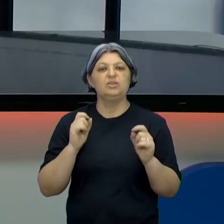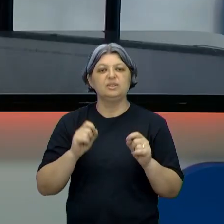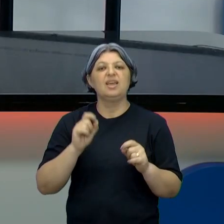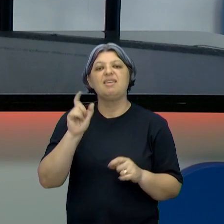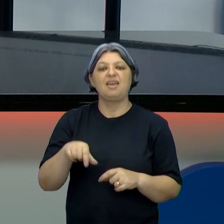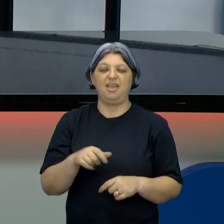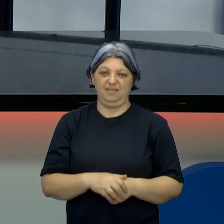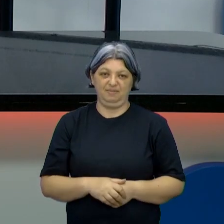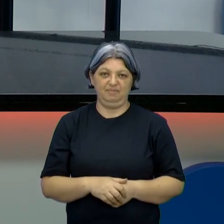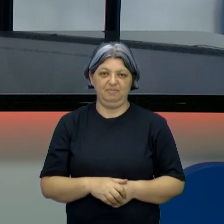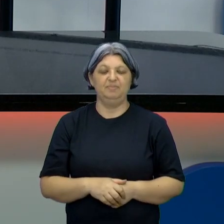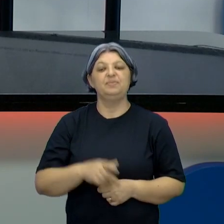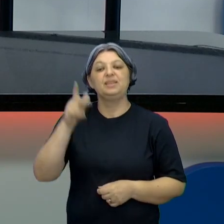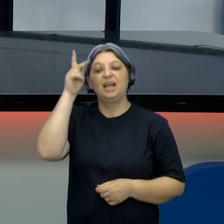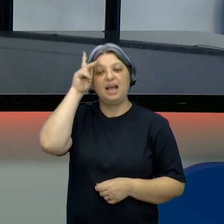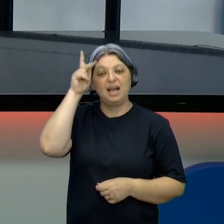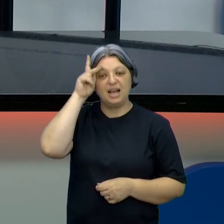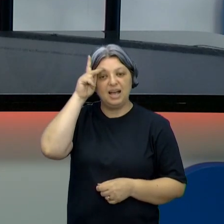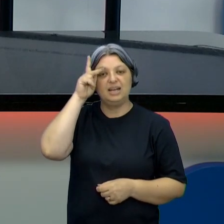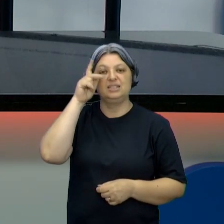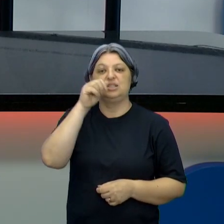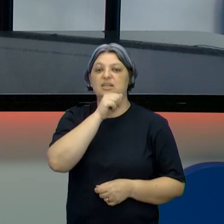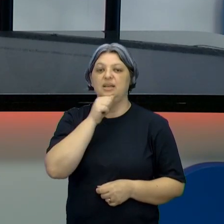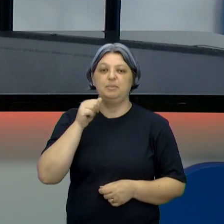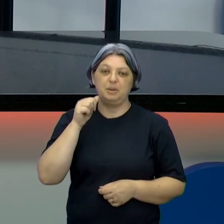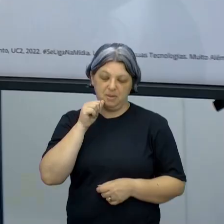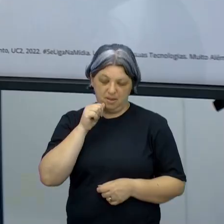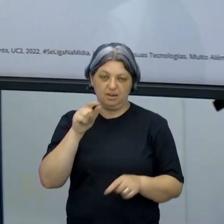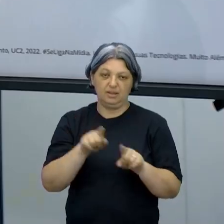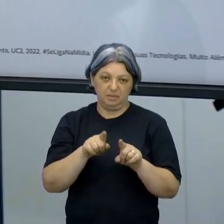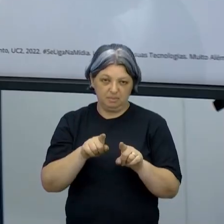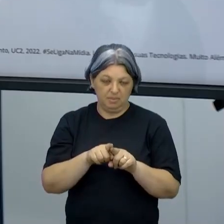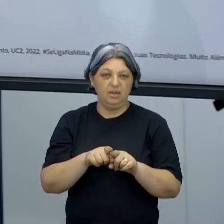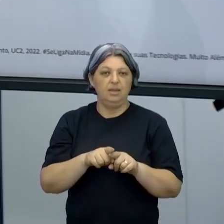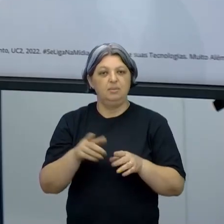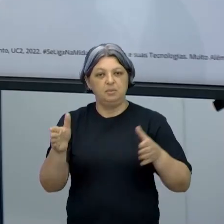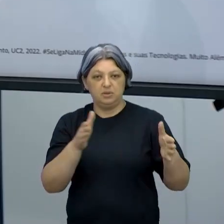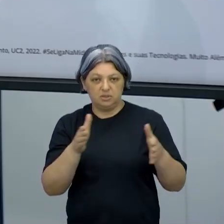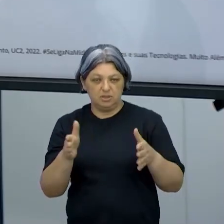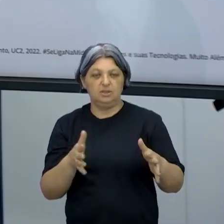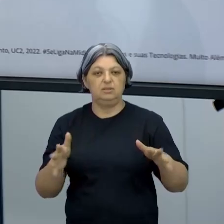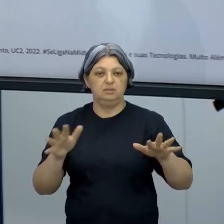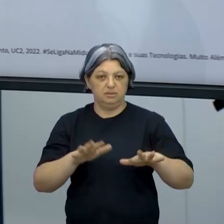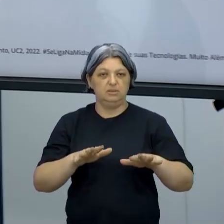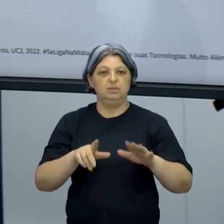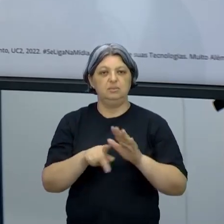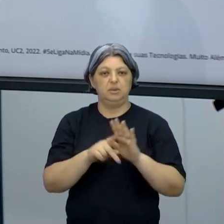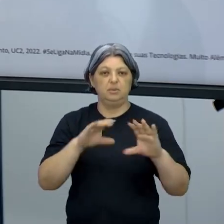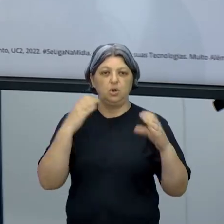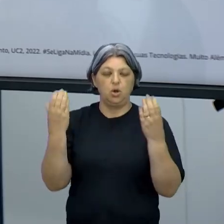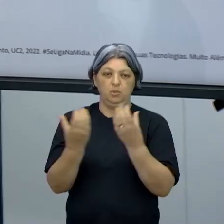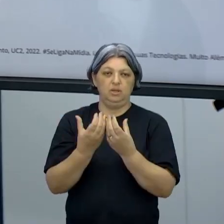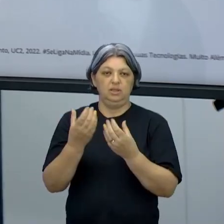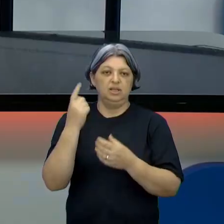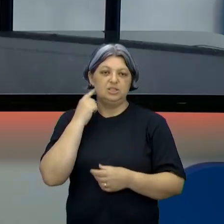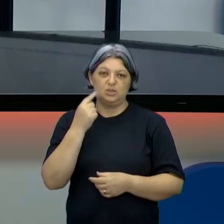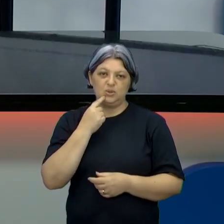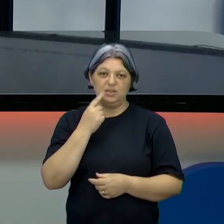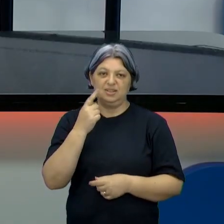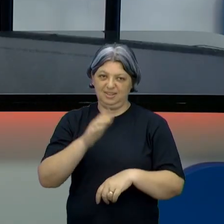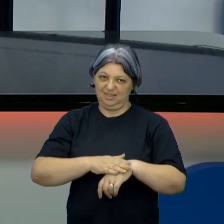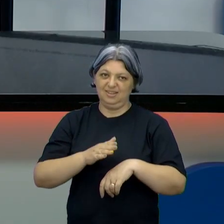estamos hoje? Estamos com a Kátia e com a Bianca aí, levando a nossa voz a toda a comunidade surda. Aproveito para fazer a minha intencionalidade. Então, faça a